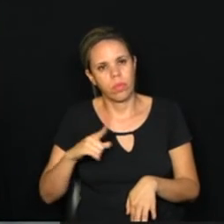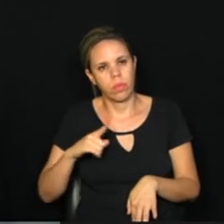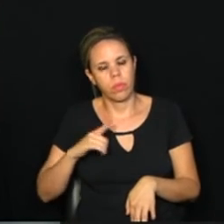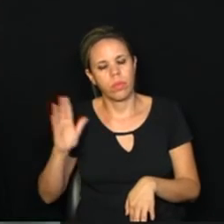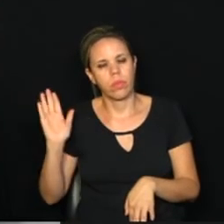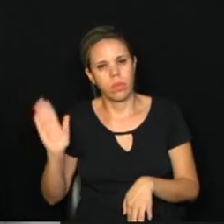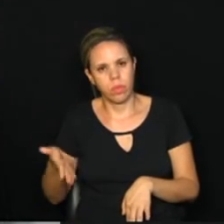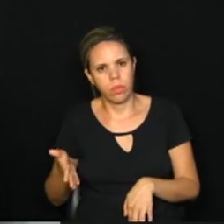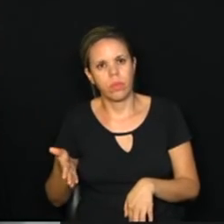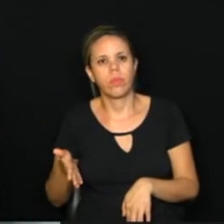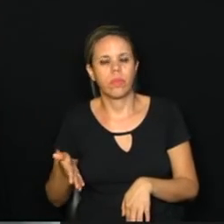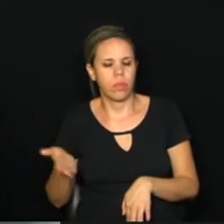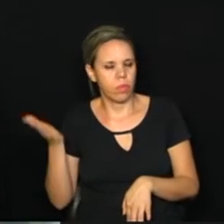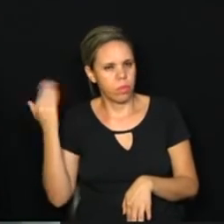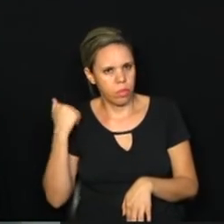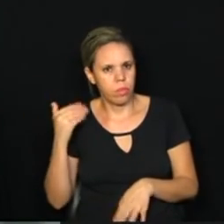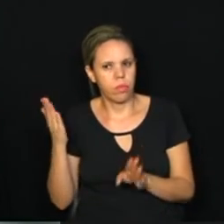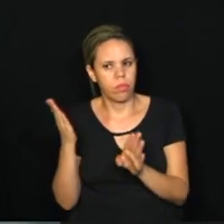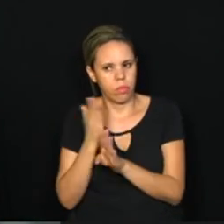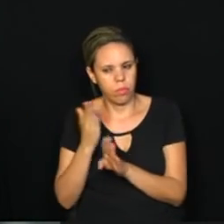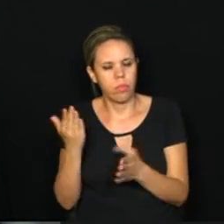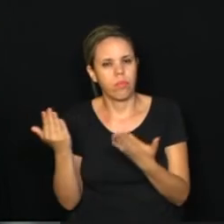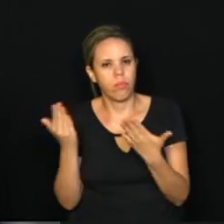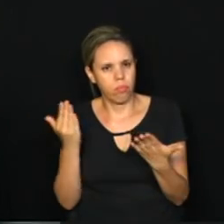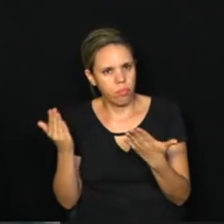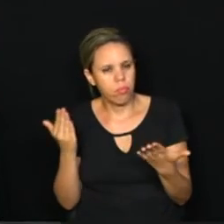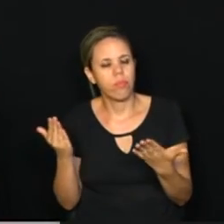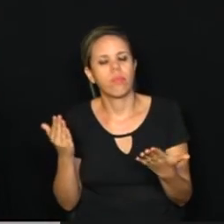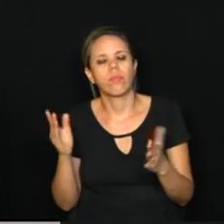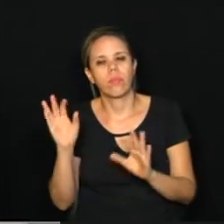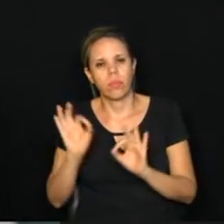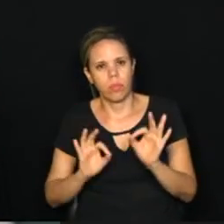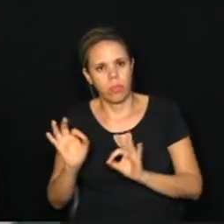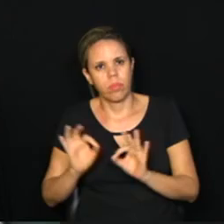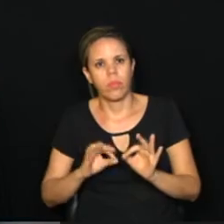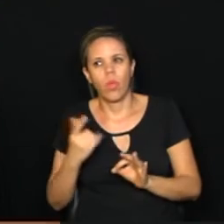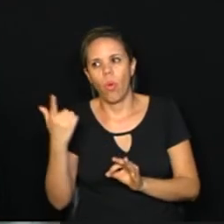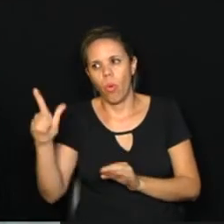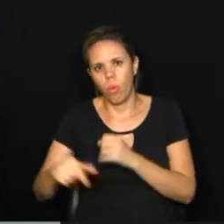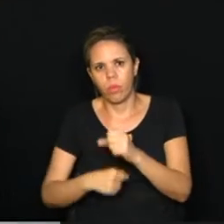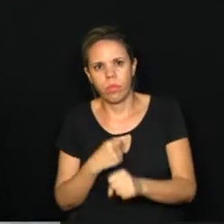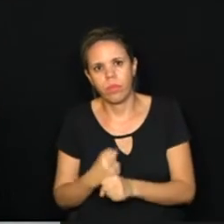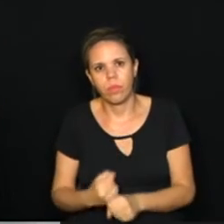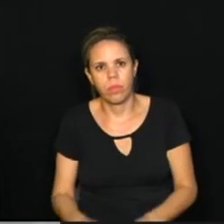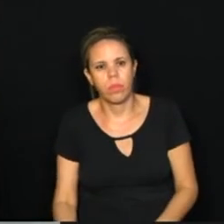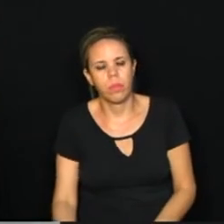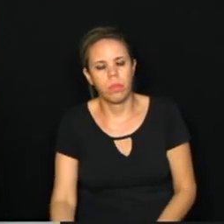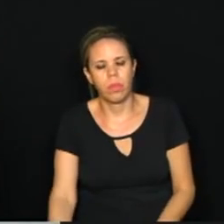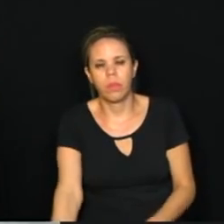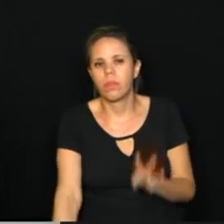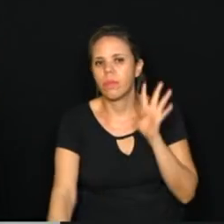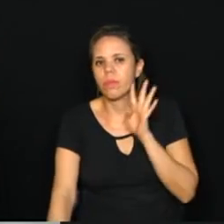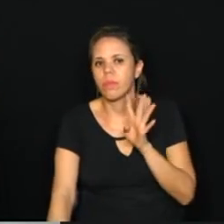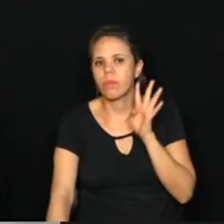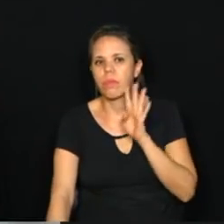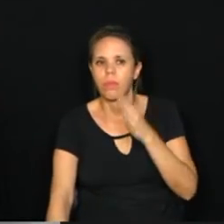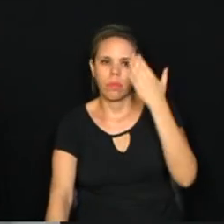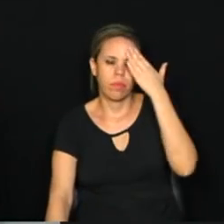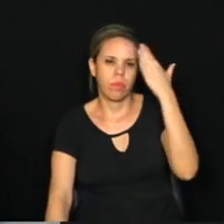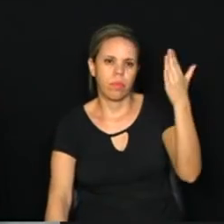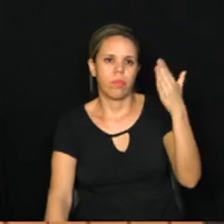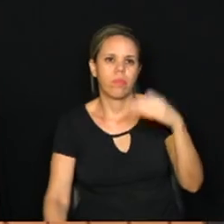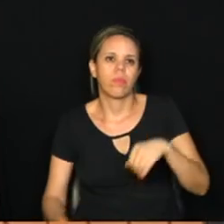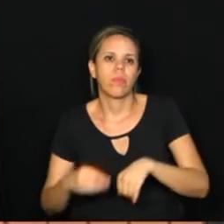algum parâmetro para poder planejar até o outro ano. Legal. Obrigado. Agora eu